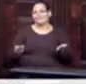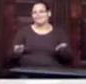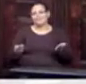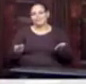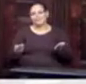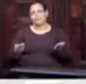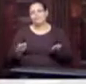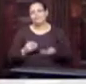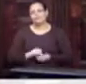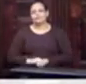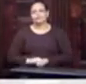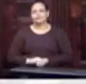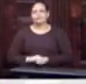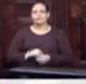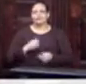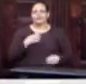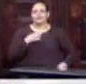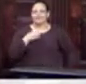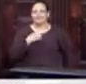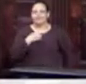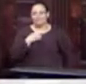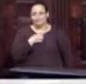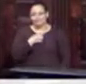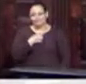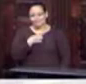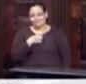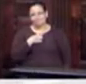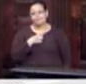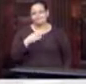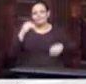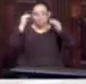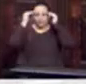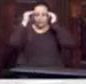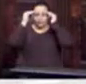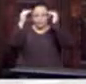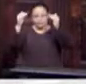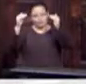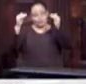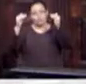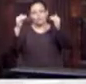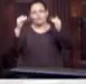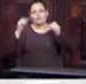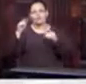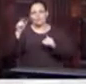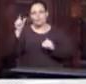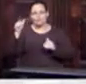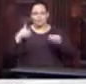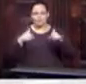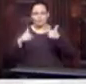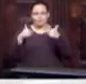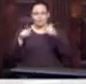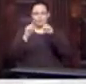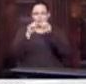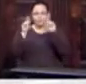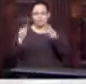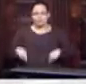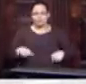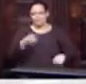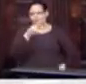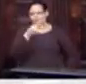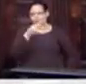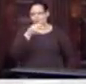completamente a sensibilidade e o respeito ao servidor público e à opinião